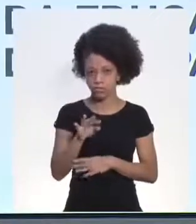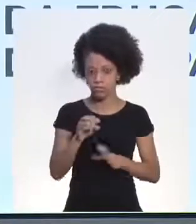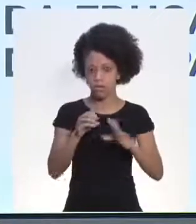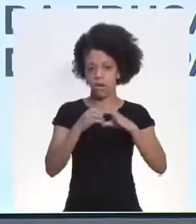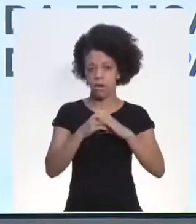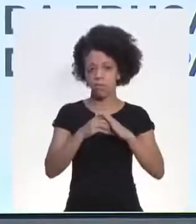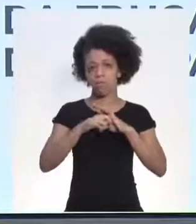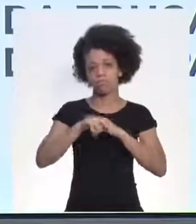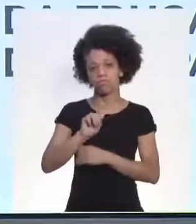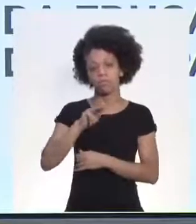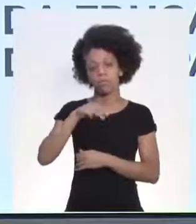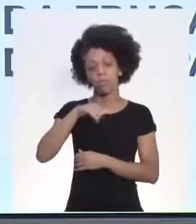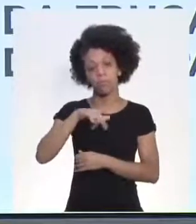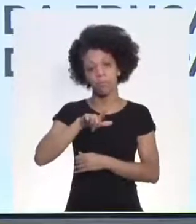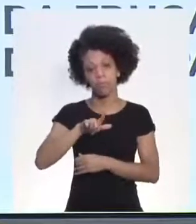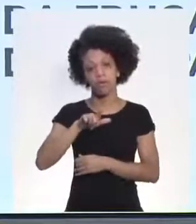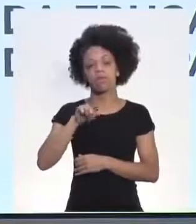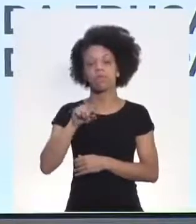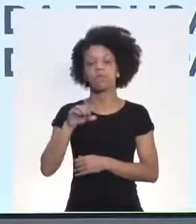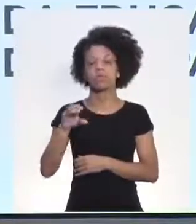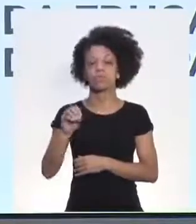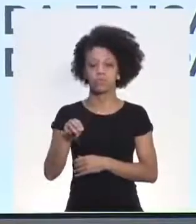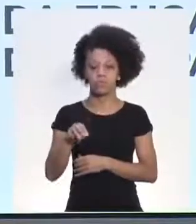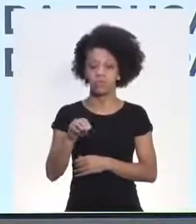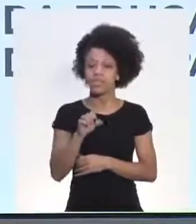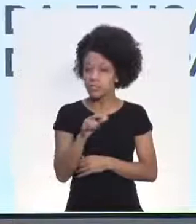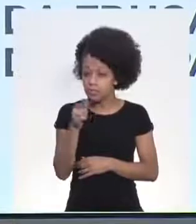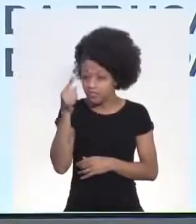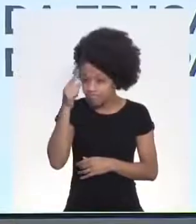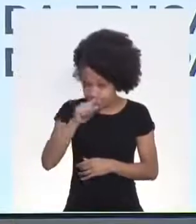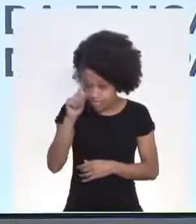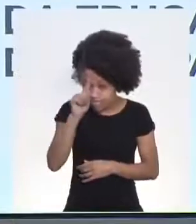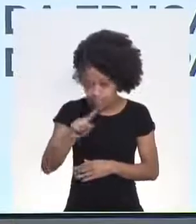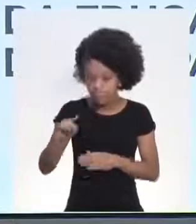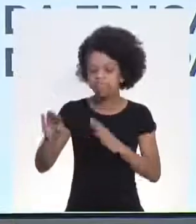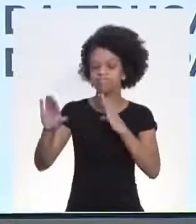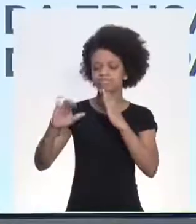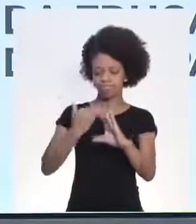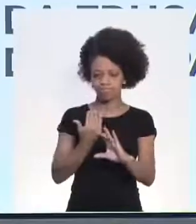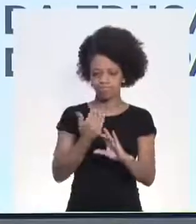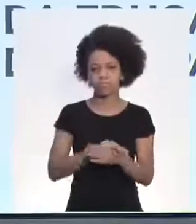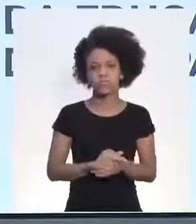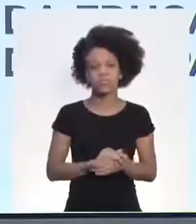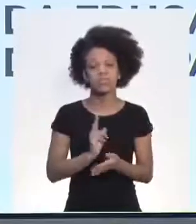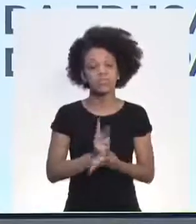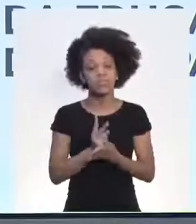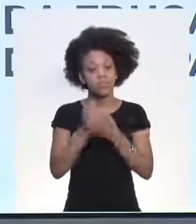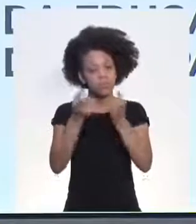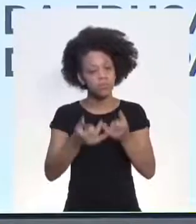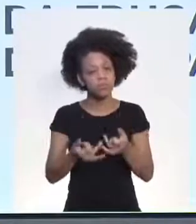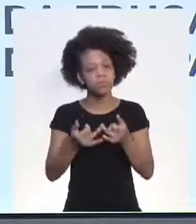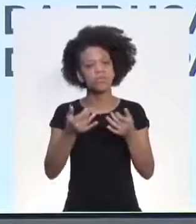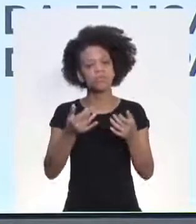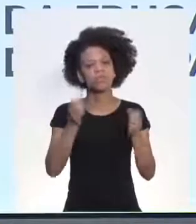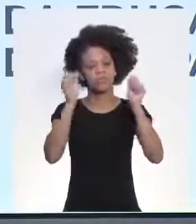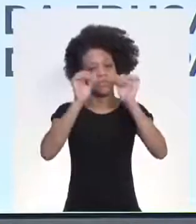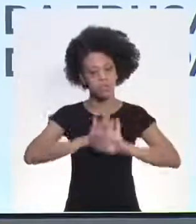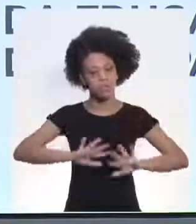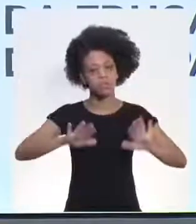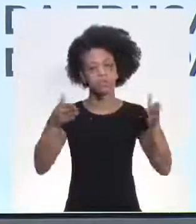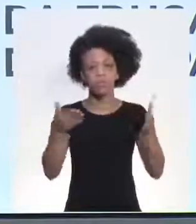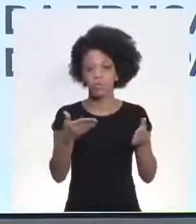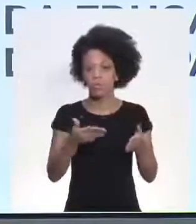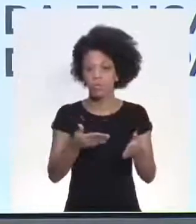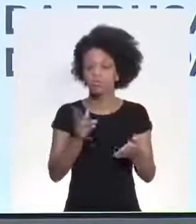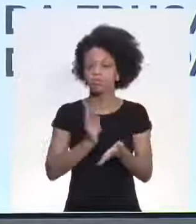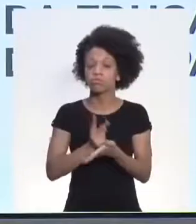cmsp.mat@gmail.com. Então, se você tiver alguma dúvida, algum questionamento, manda lá. Então, sempre solucionando. E hoje, né, continuando a aula aí, nós